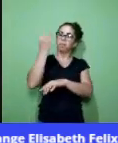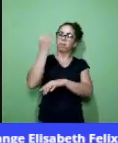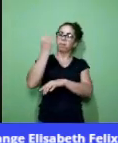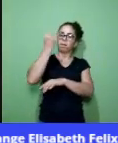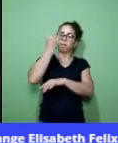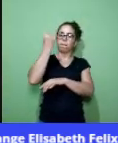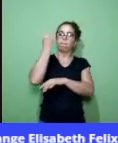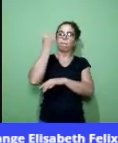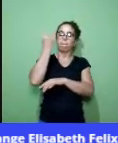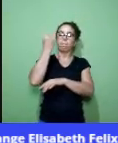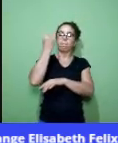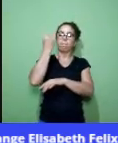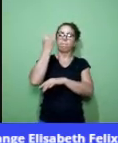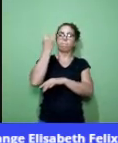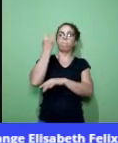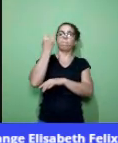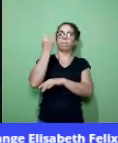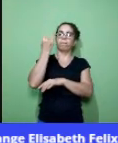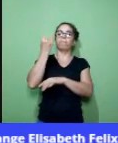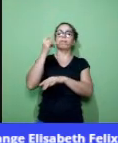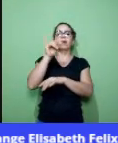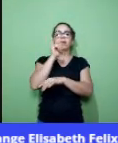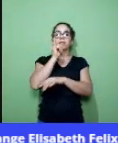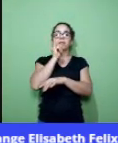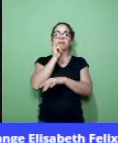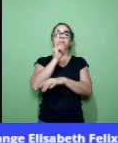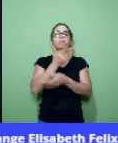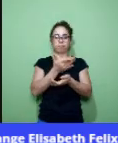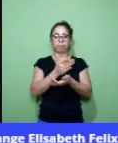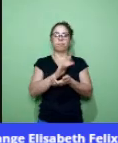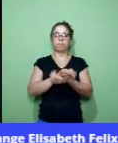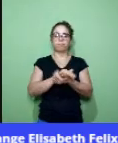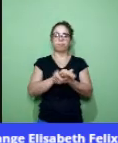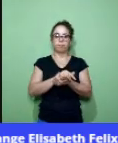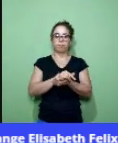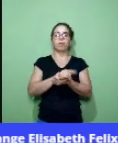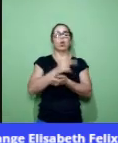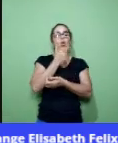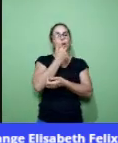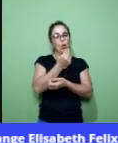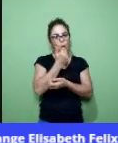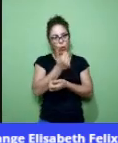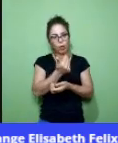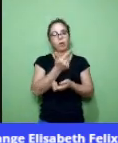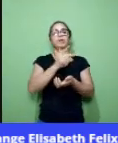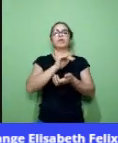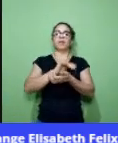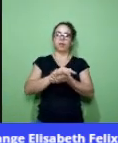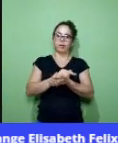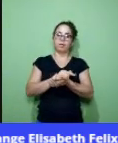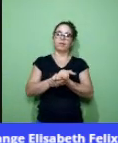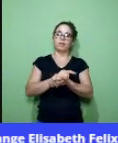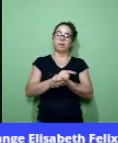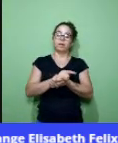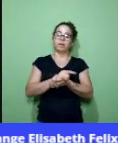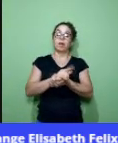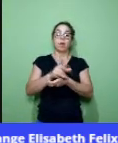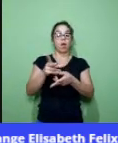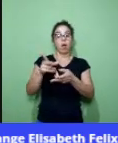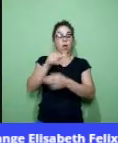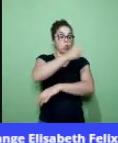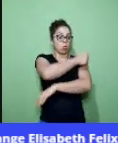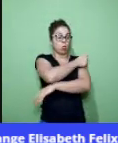dele. E reforçando, né, Carol? Sempre é importante de estar trabalhando, né, com o modelo,